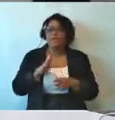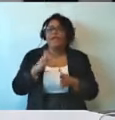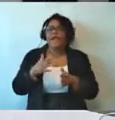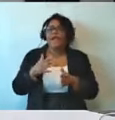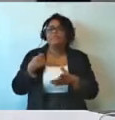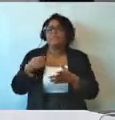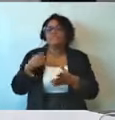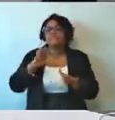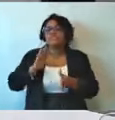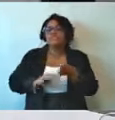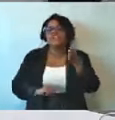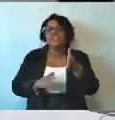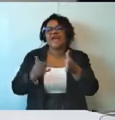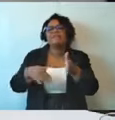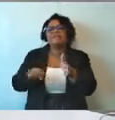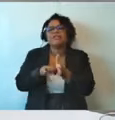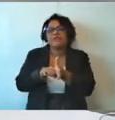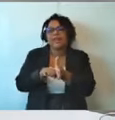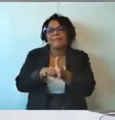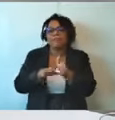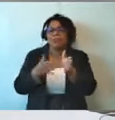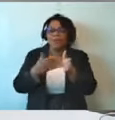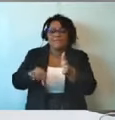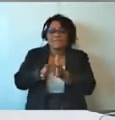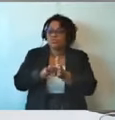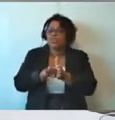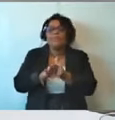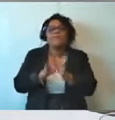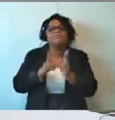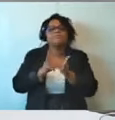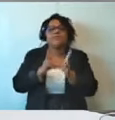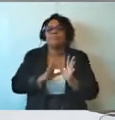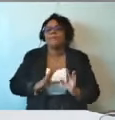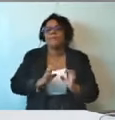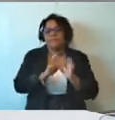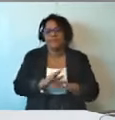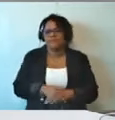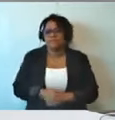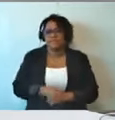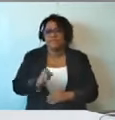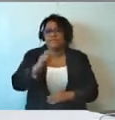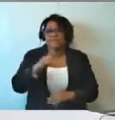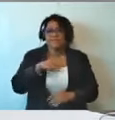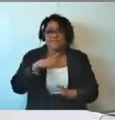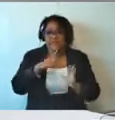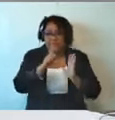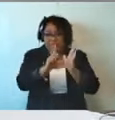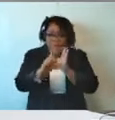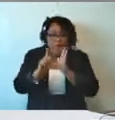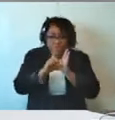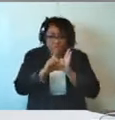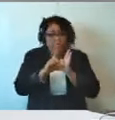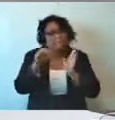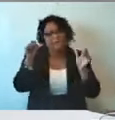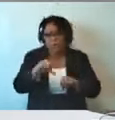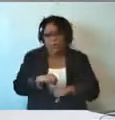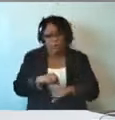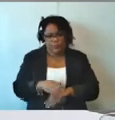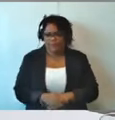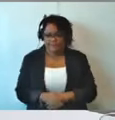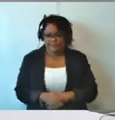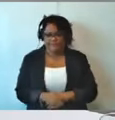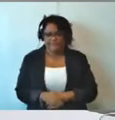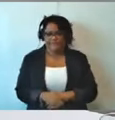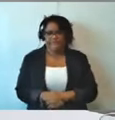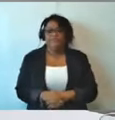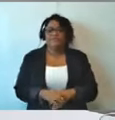uma pauleira. Se tiver comércio, então, assim, ninguém quer que tire estacionamento. Mas, assim, para fazer